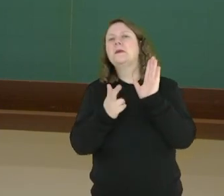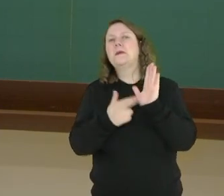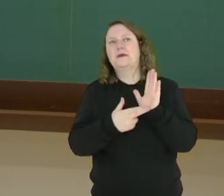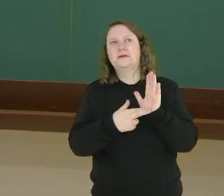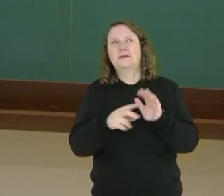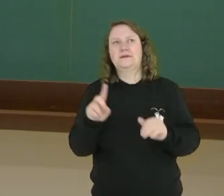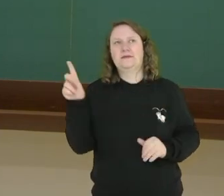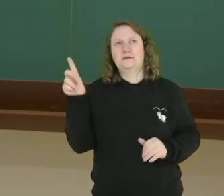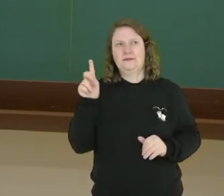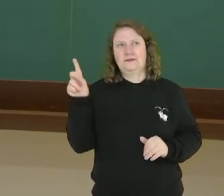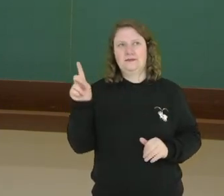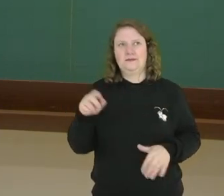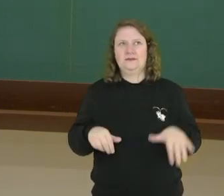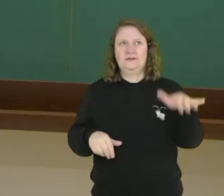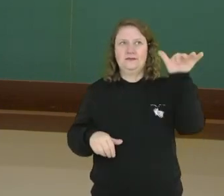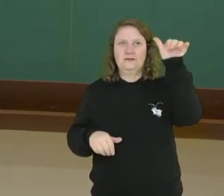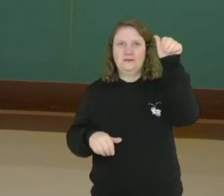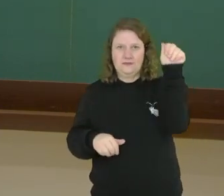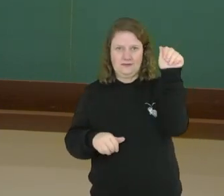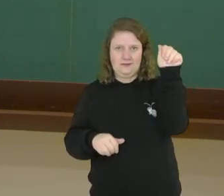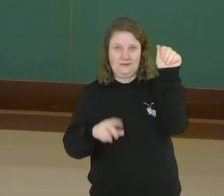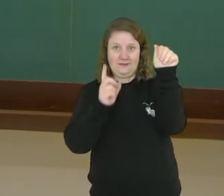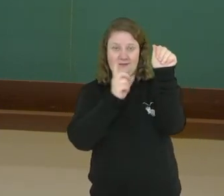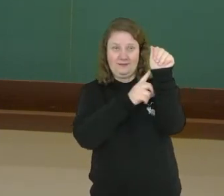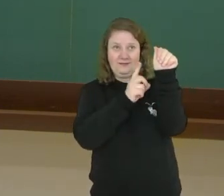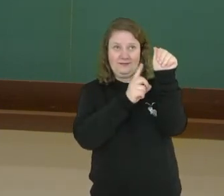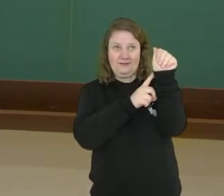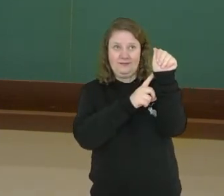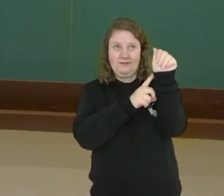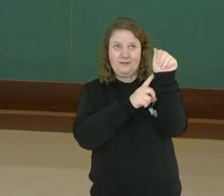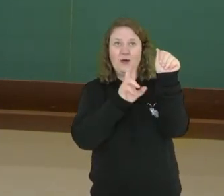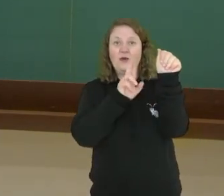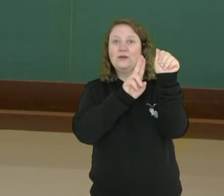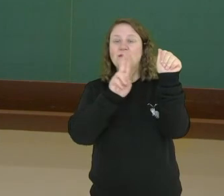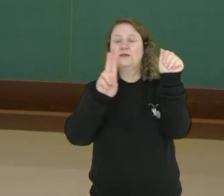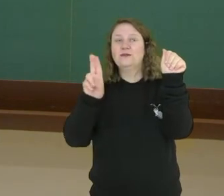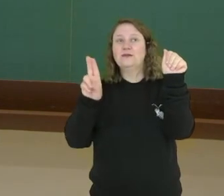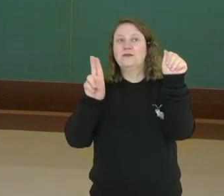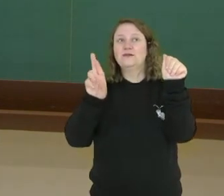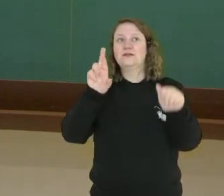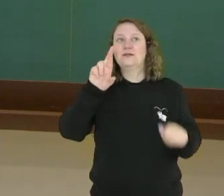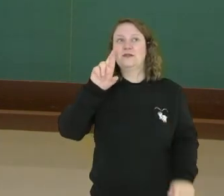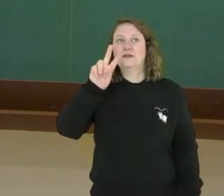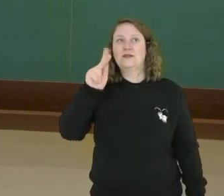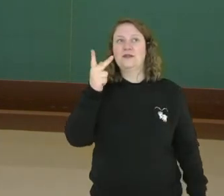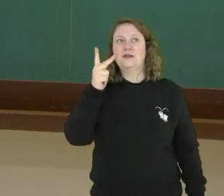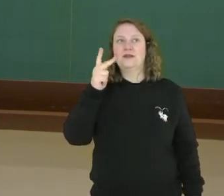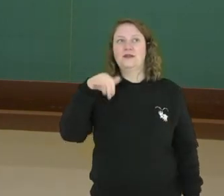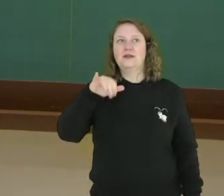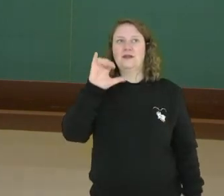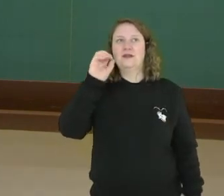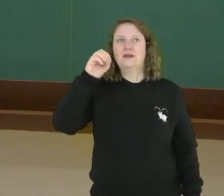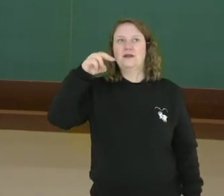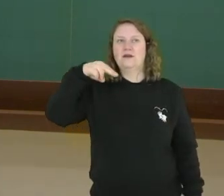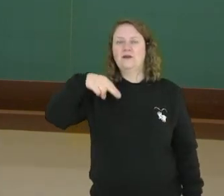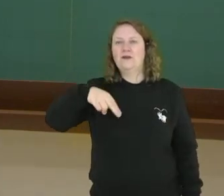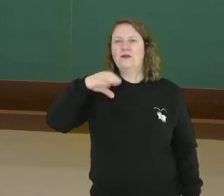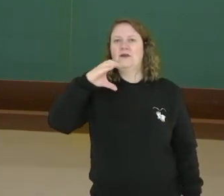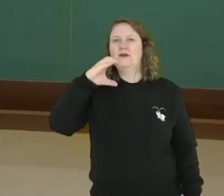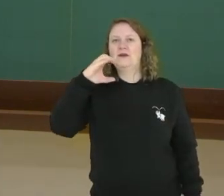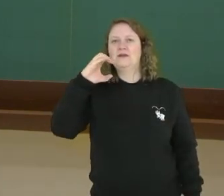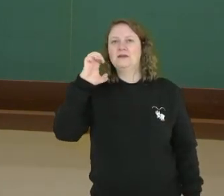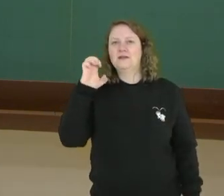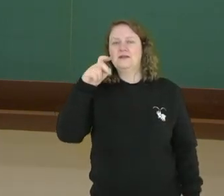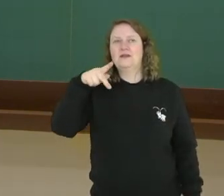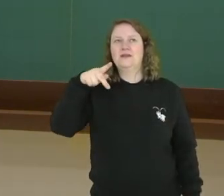lá. Letra A, a ordem. Vamos ver qual que é a ordem, a rincocefália.